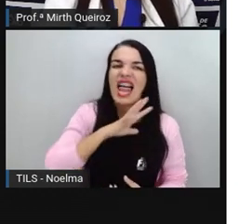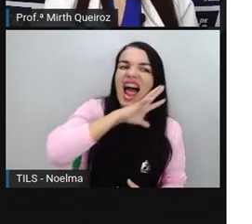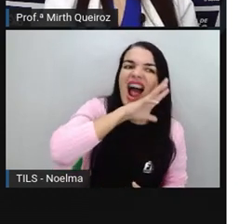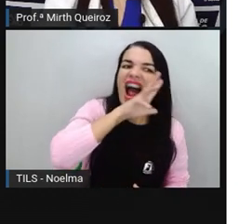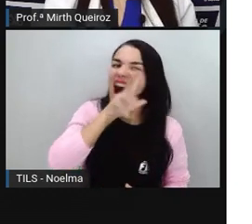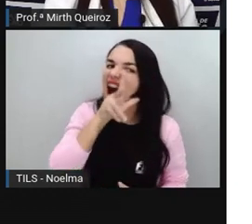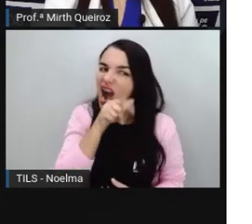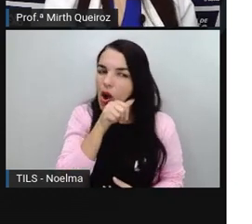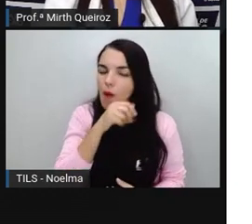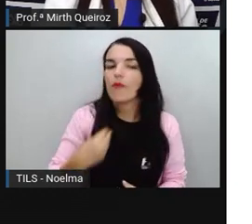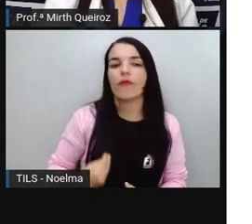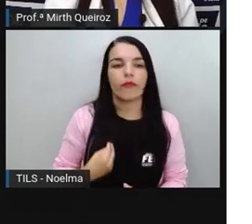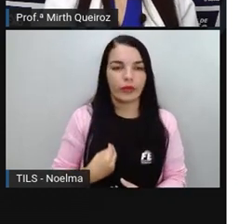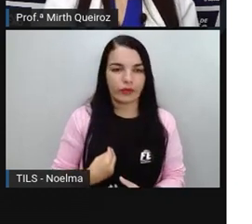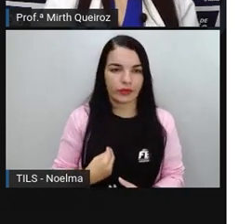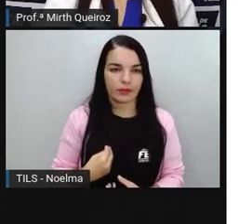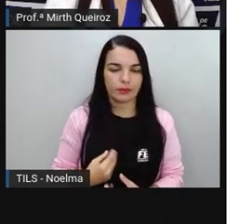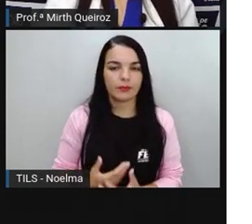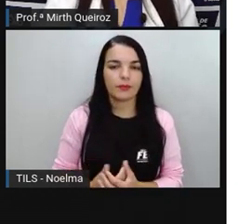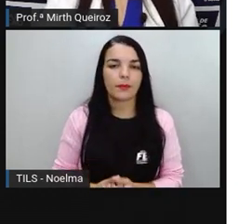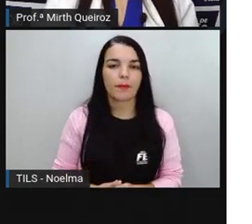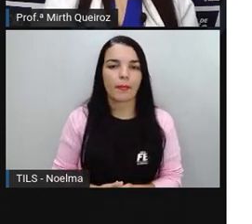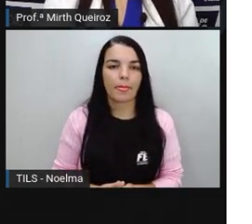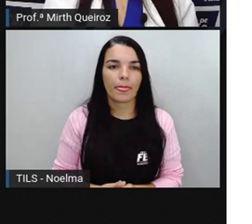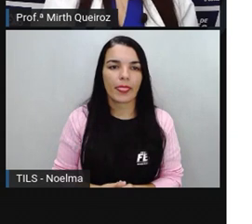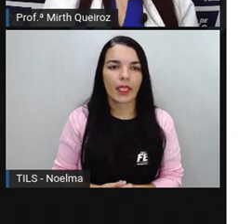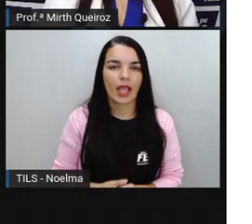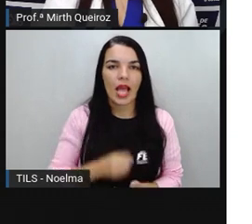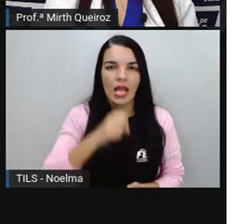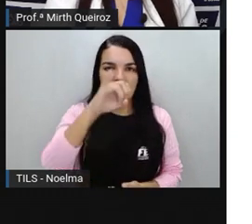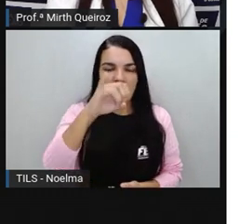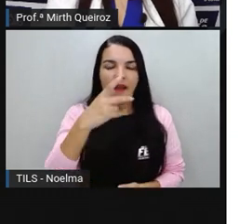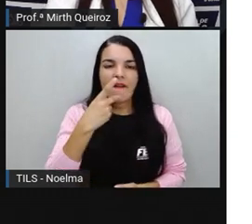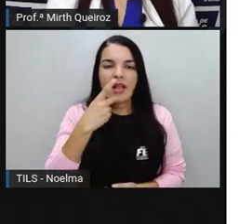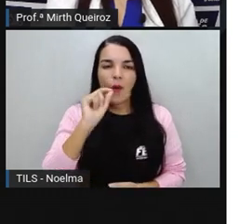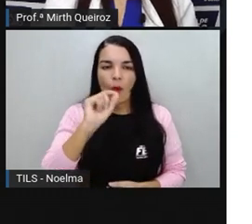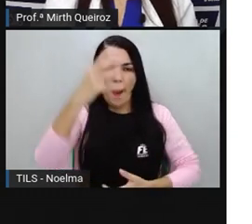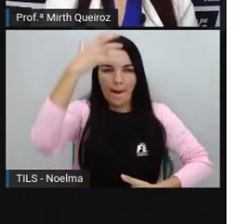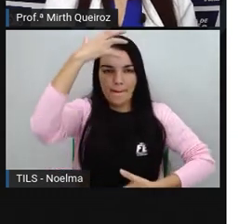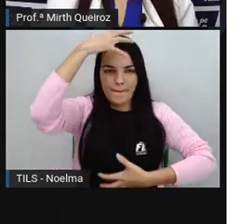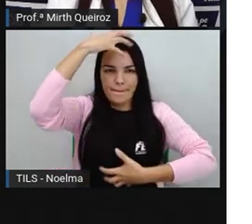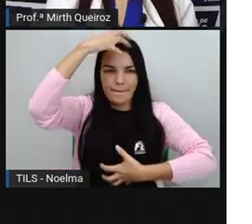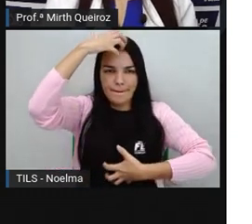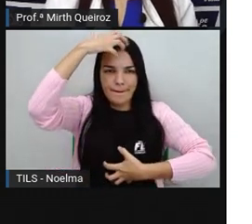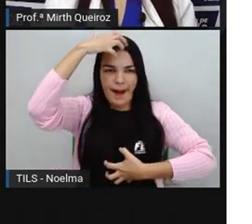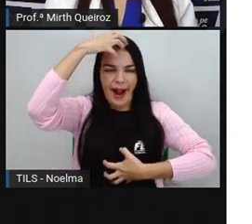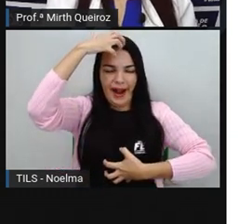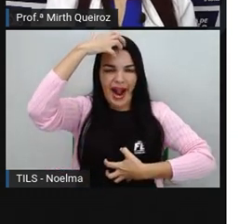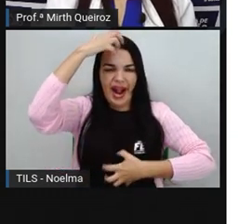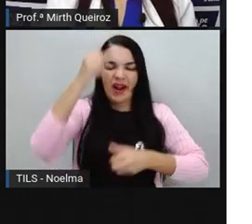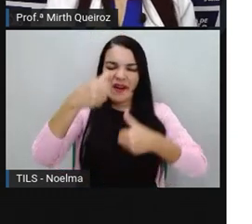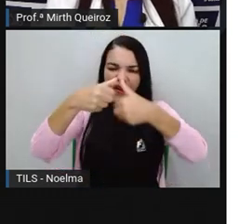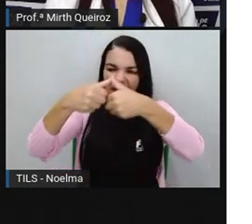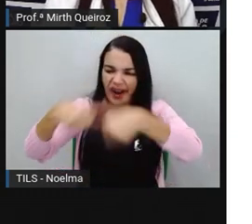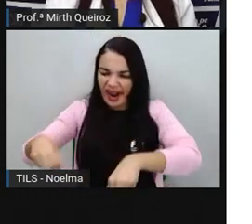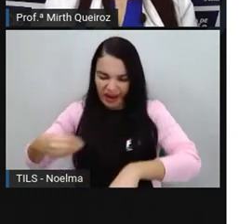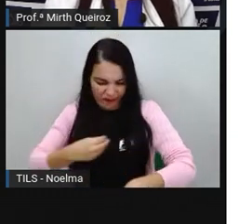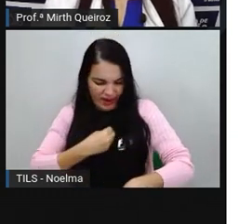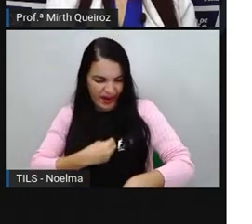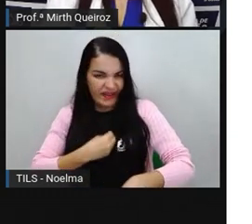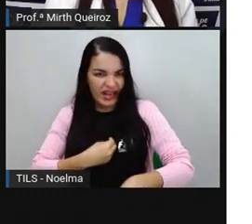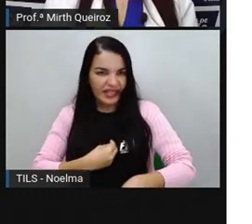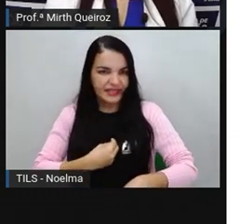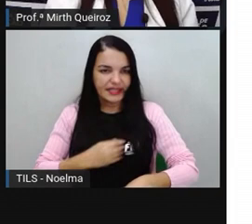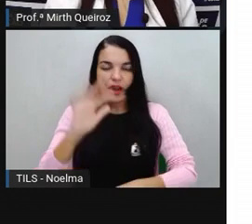seria nicho ecológico. Se eu falo, o macaco vive na floresta, a floresta seria o